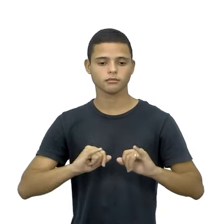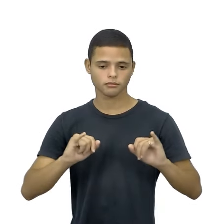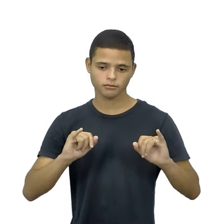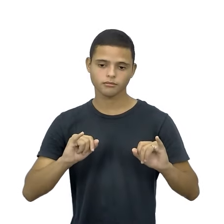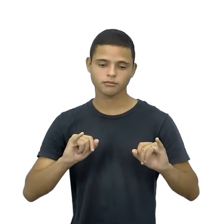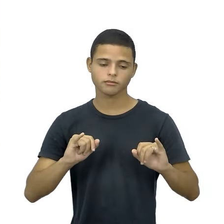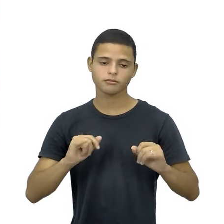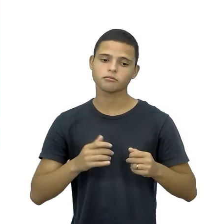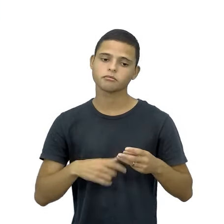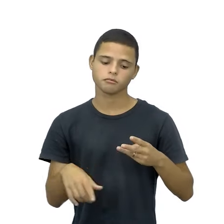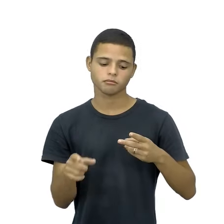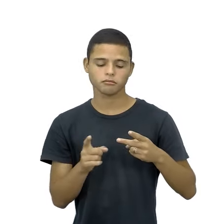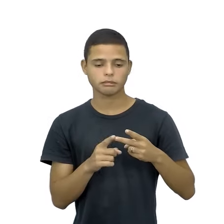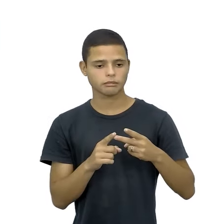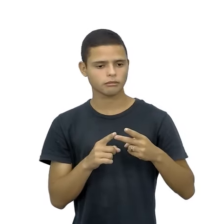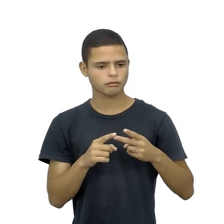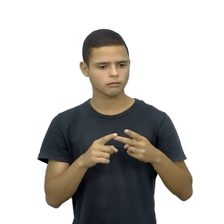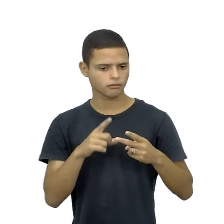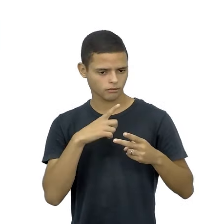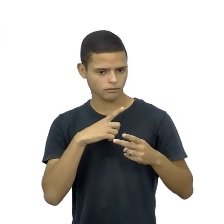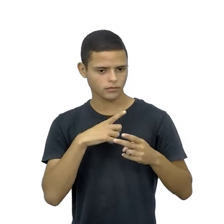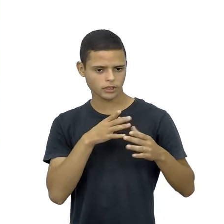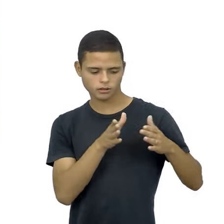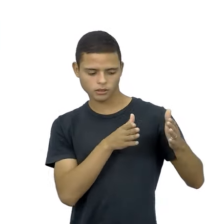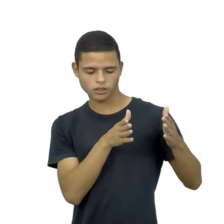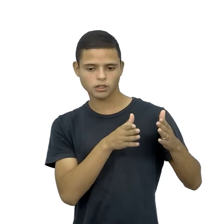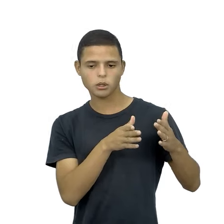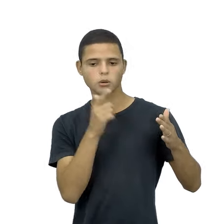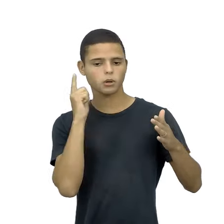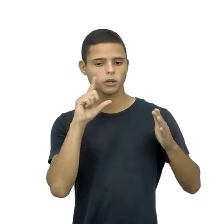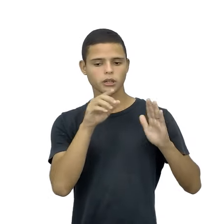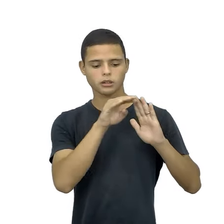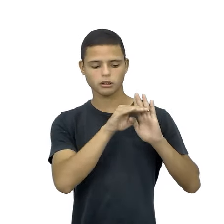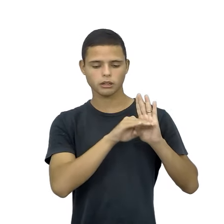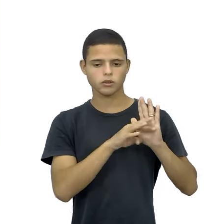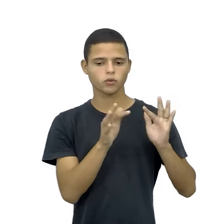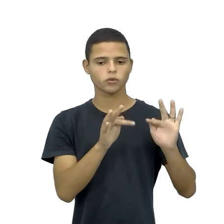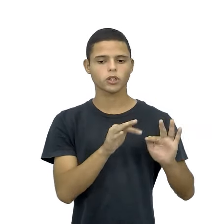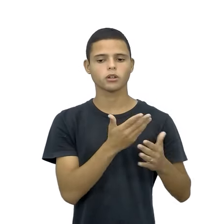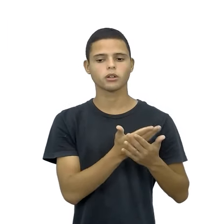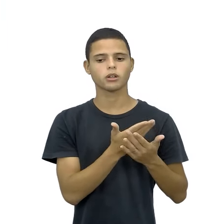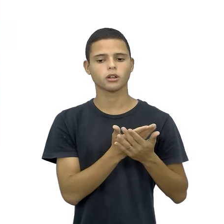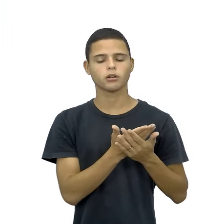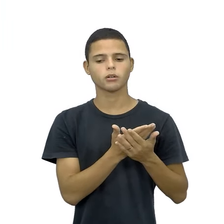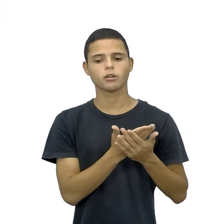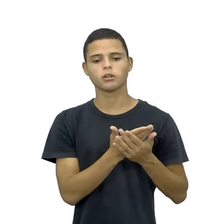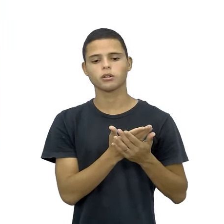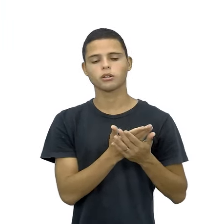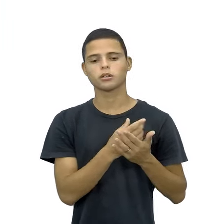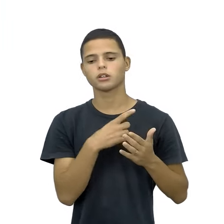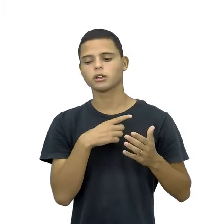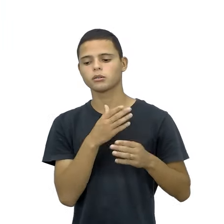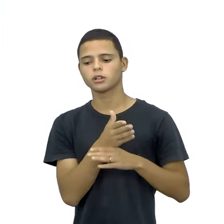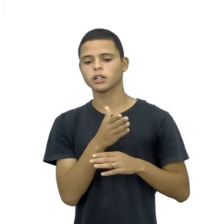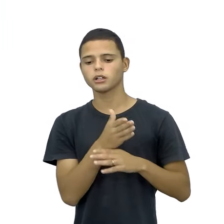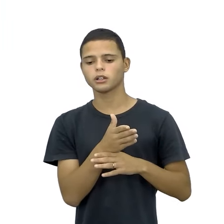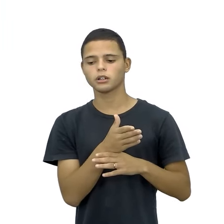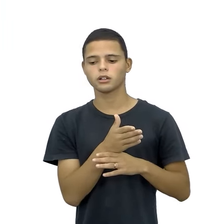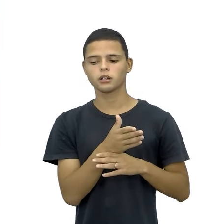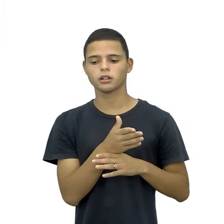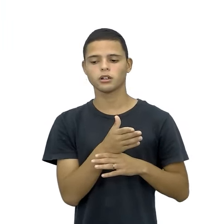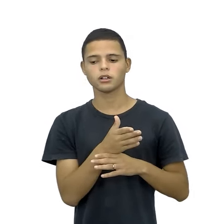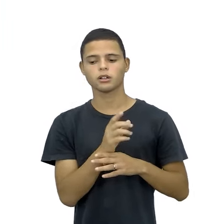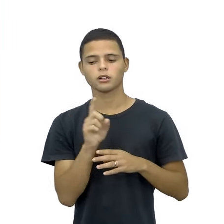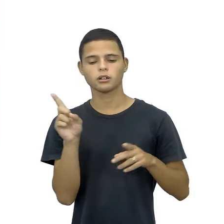estudantes. Foi deixado um tempo para a sistematização das resoluções ao final da aula, com ou sem a participação do professor? Então,